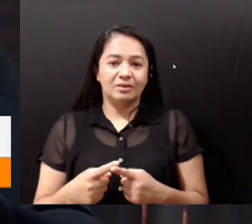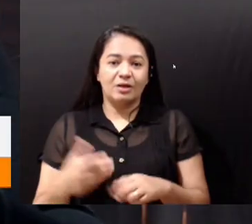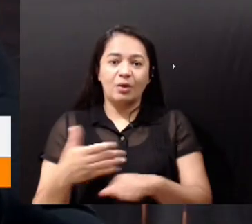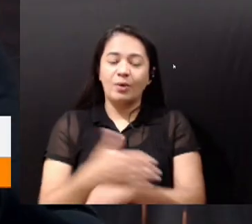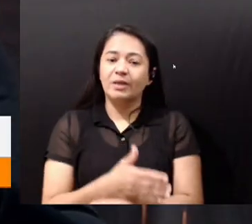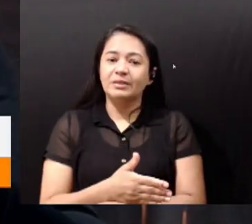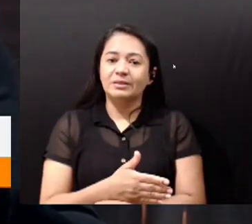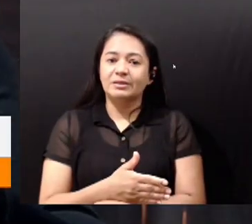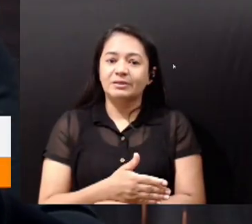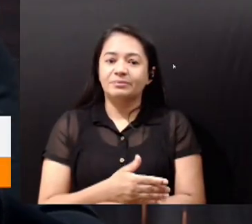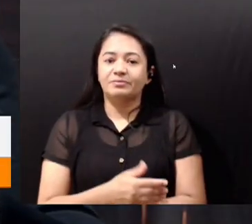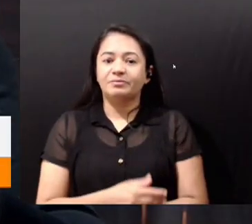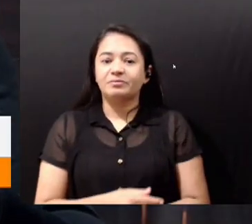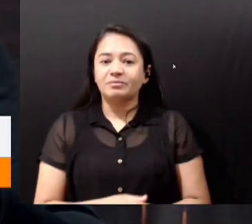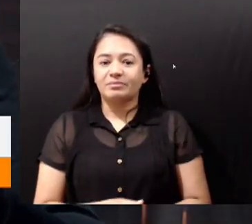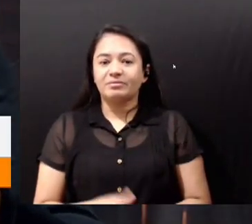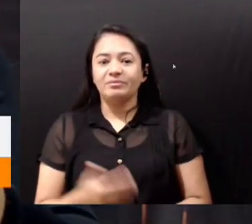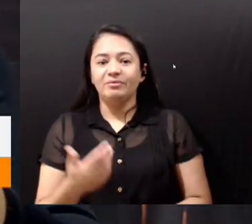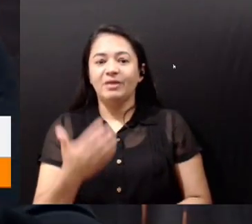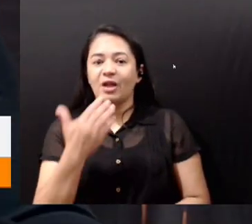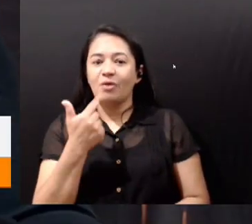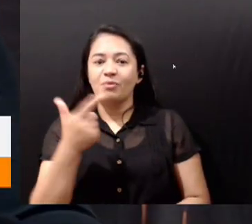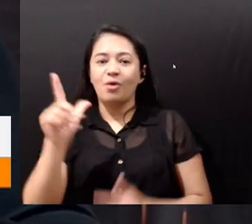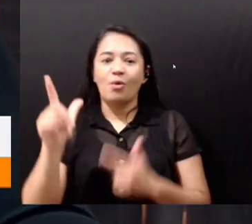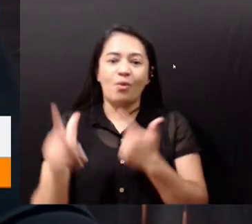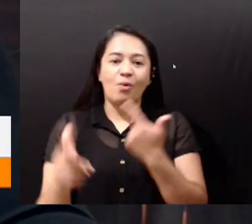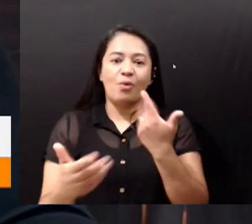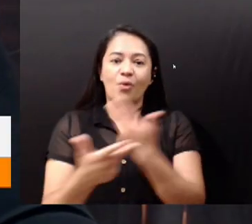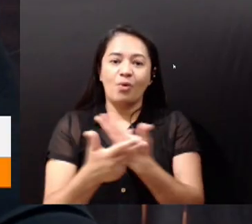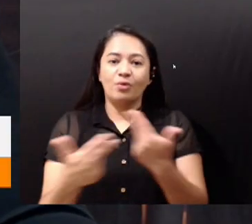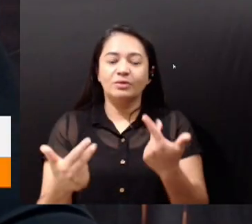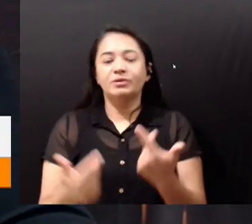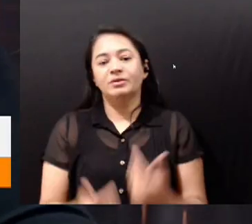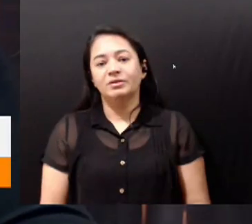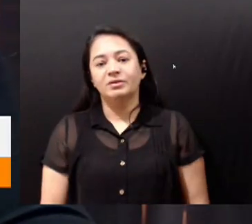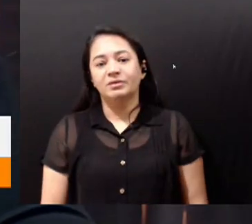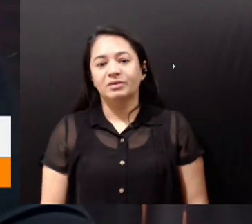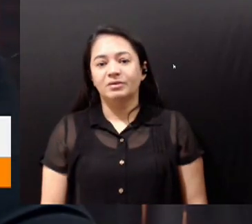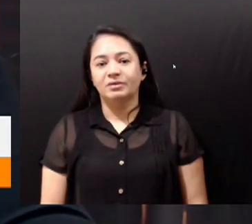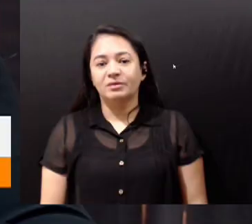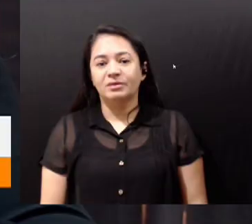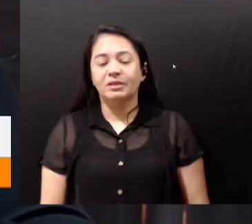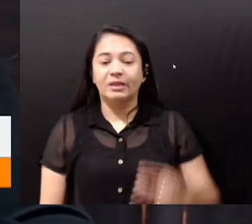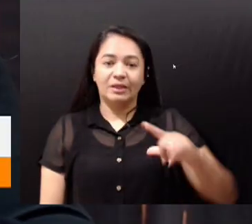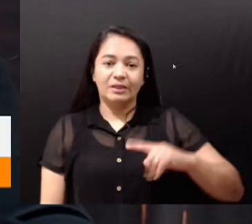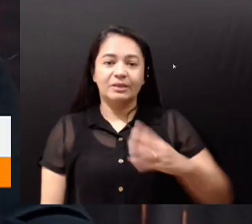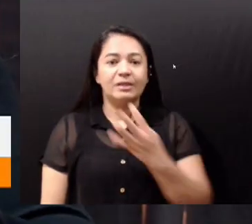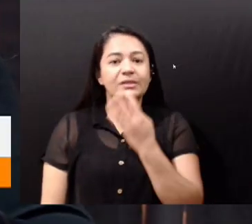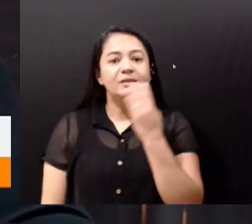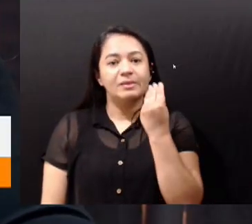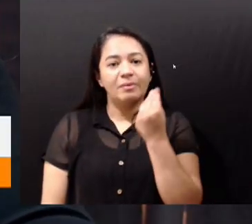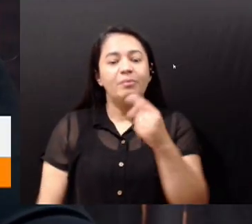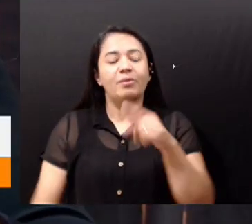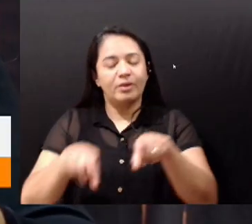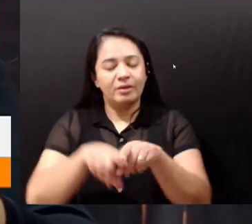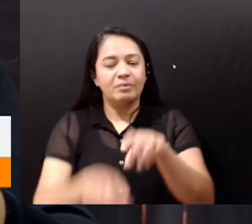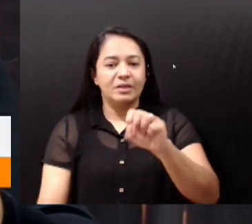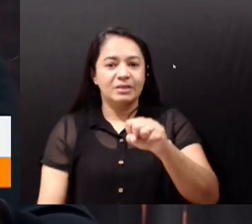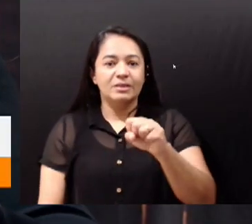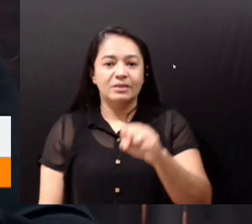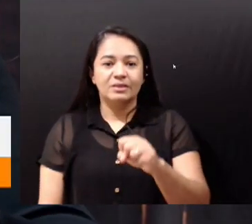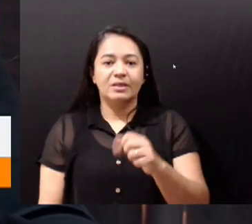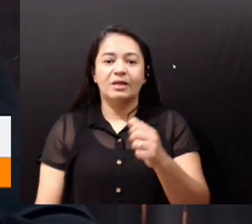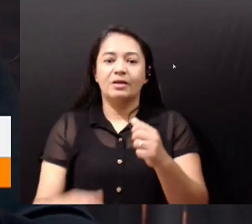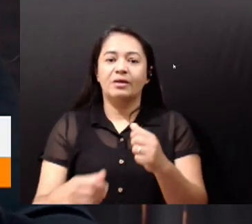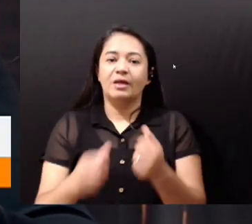já come outras coisas, né, outras receitas que tem sabor também. Então tem sim, é uma questão de adaptação, uma questão da